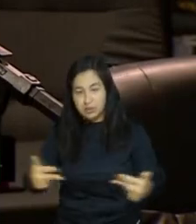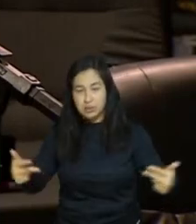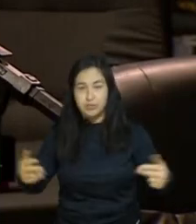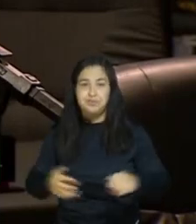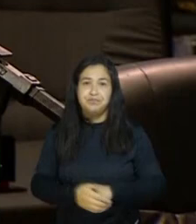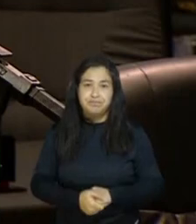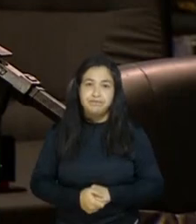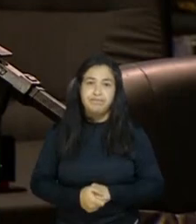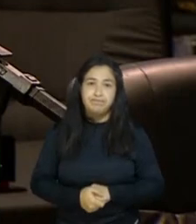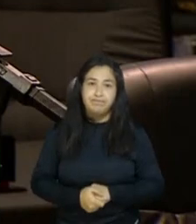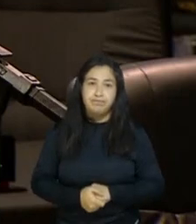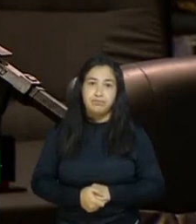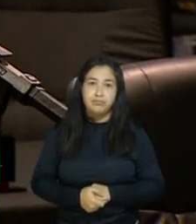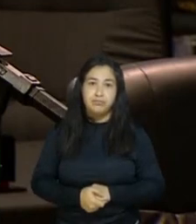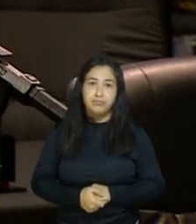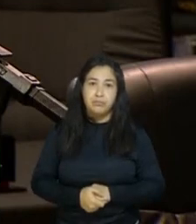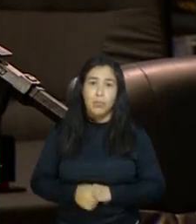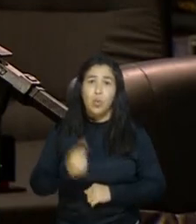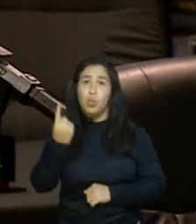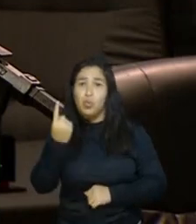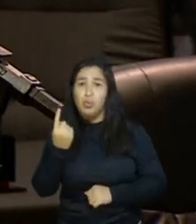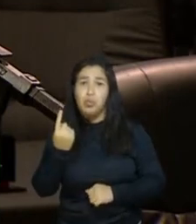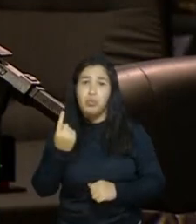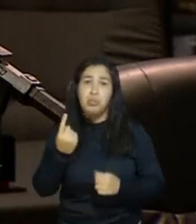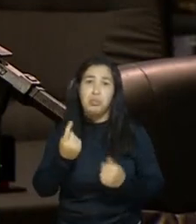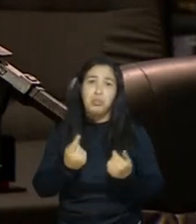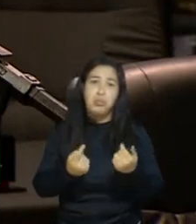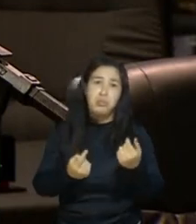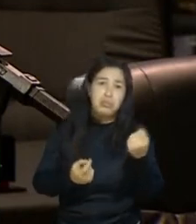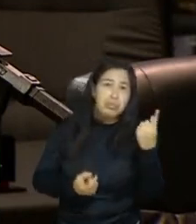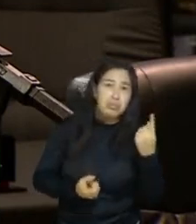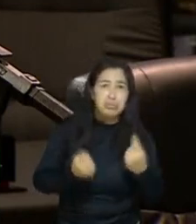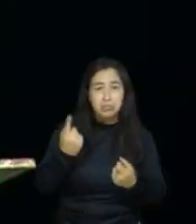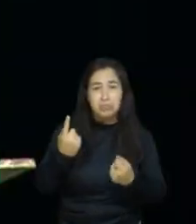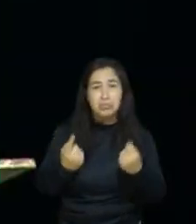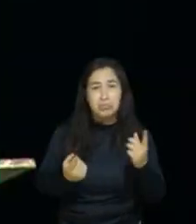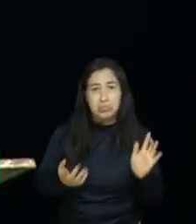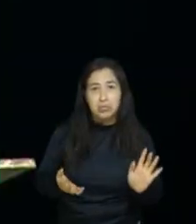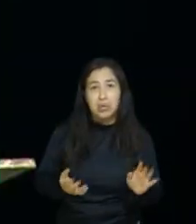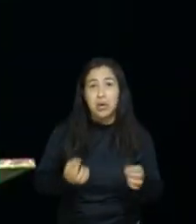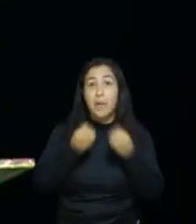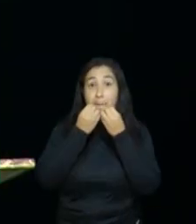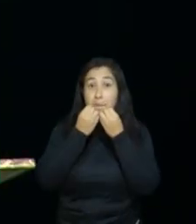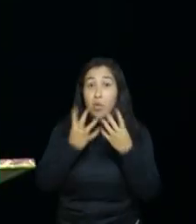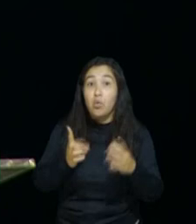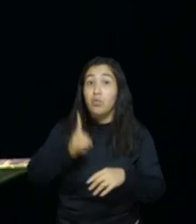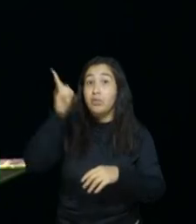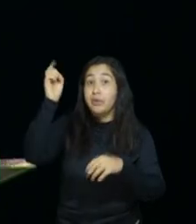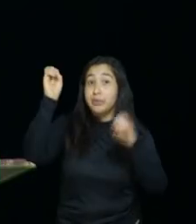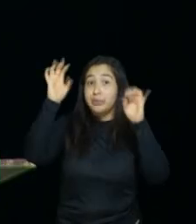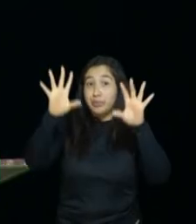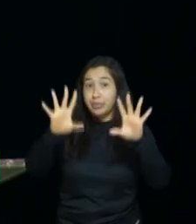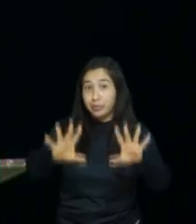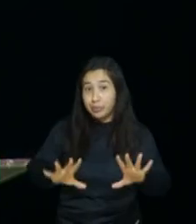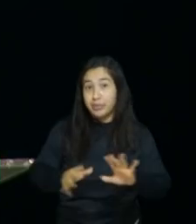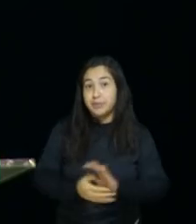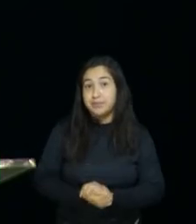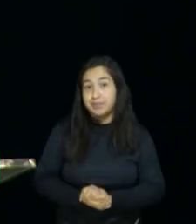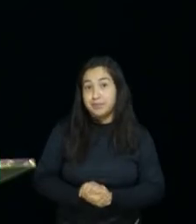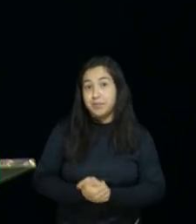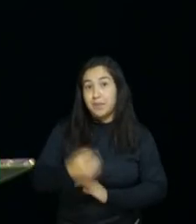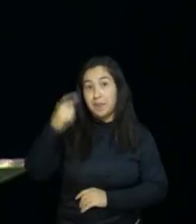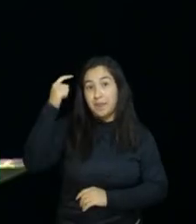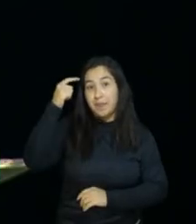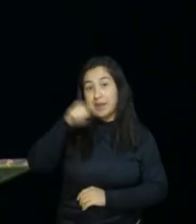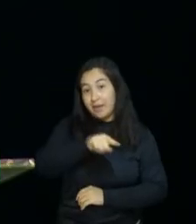que algum caso lamentável, embora que bastante isolado. Obrigado. Aleluia, então, a gente saber que Deus iluminou a cabeça